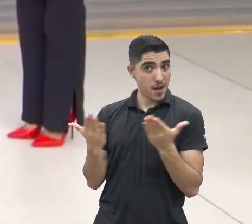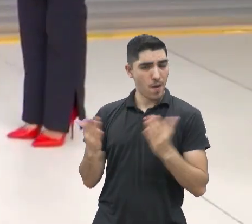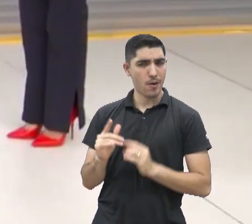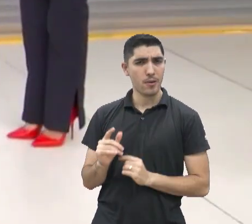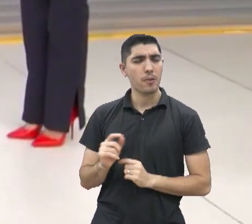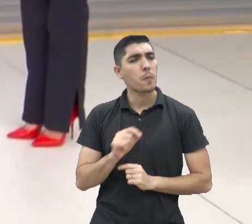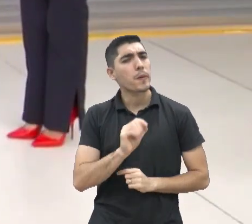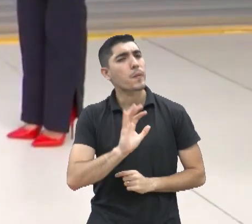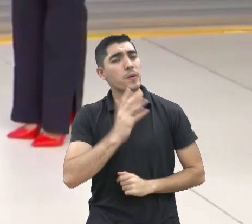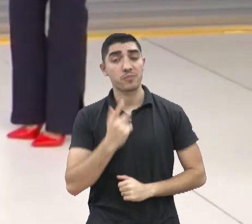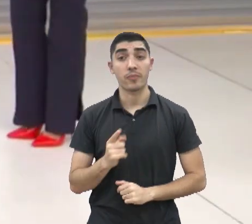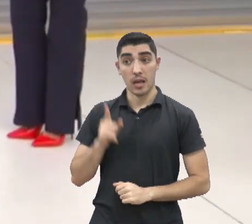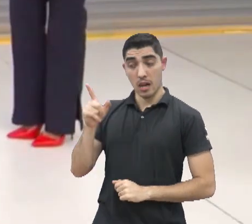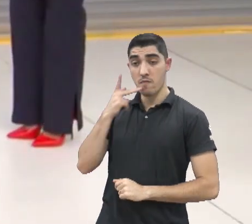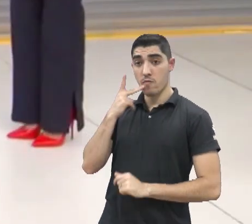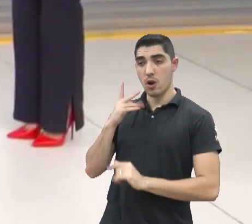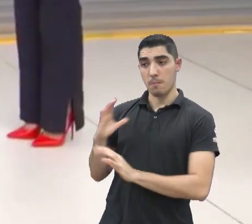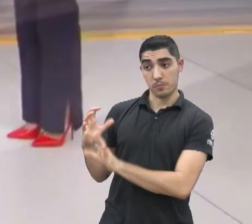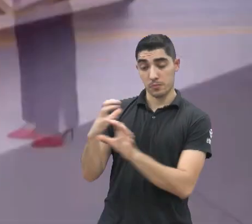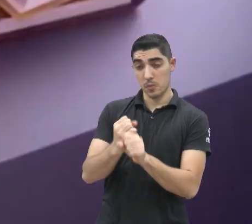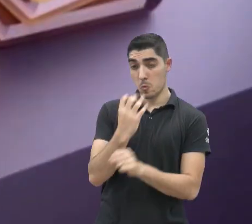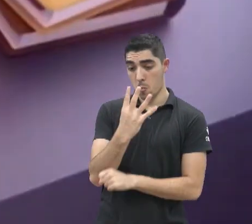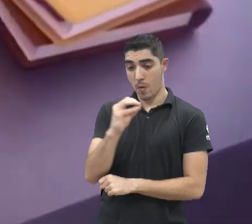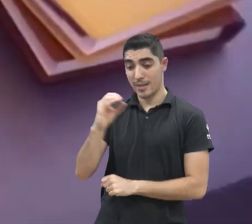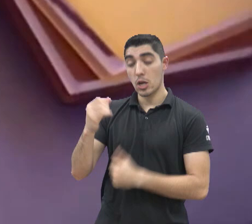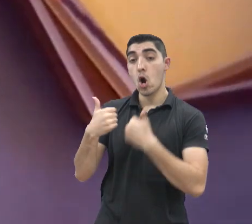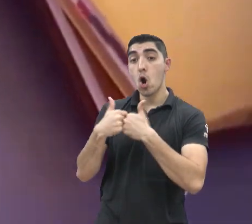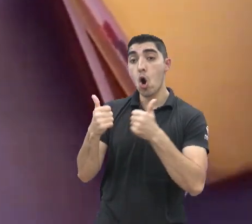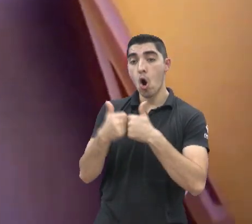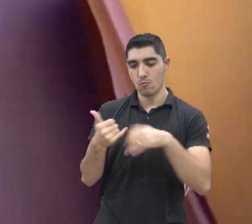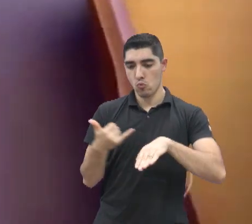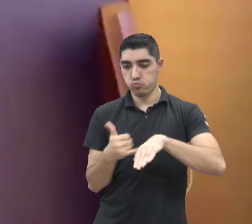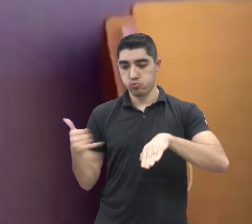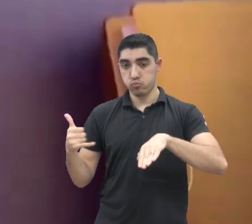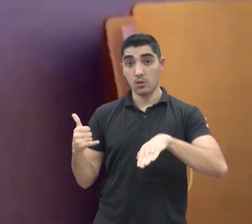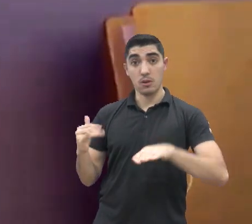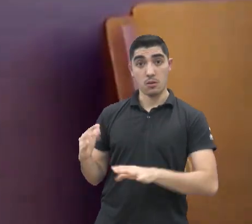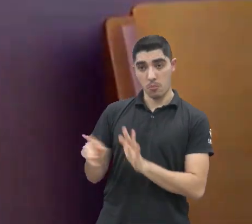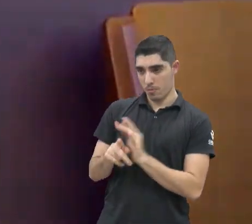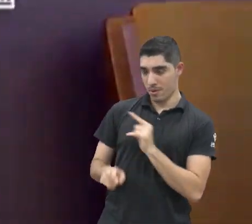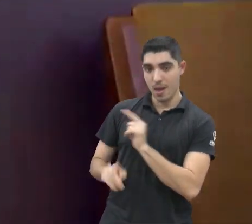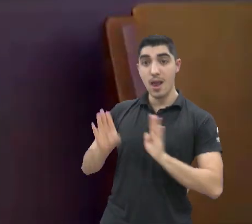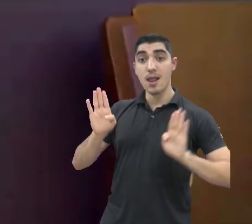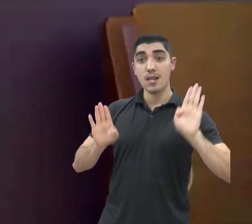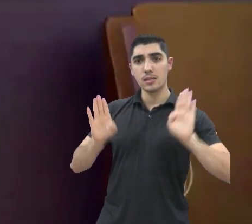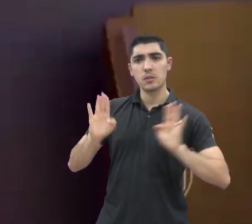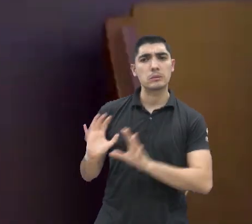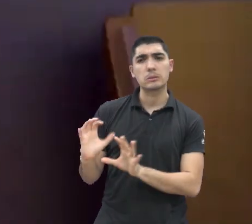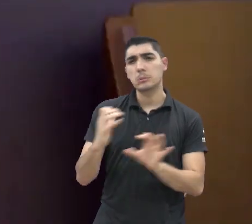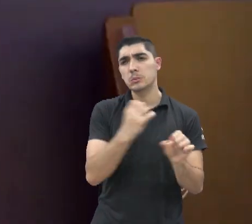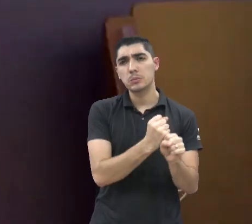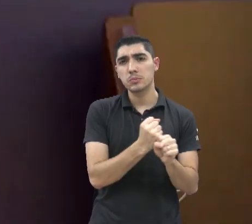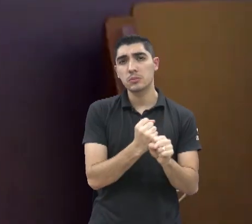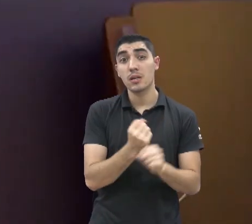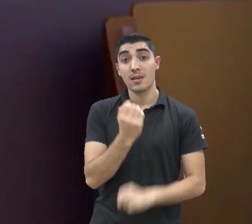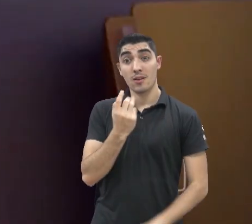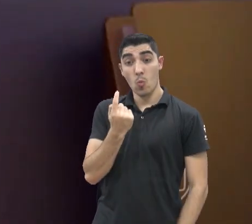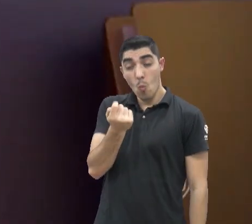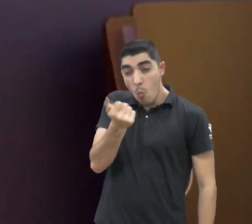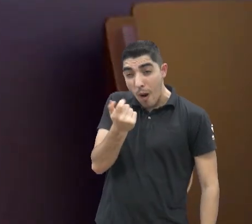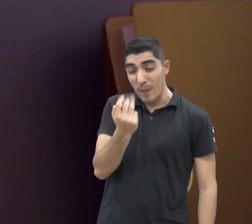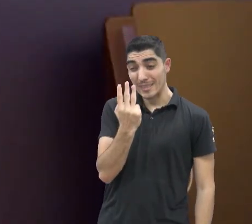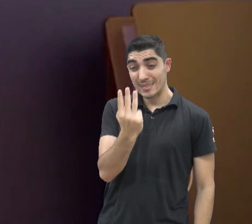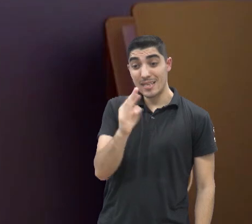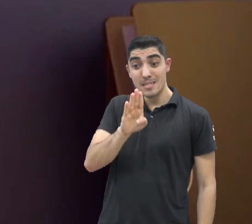alugar 400 ônibus elétricos. Rodrigo, a gente teve acesso a esse documento, O valor é de quase 3 bilhões de reais